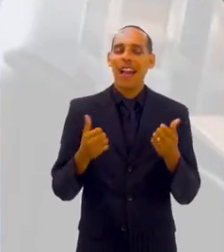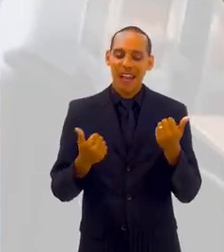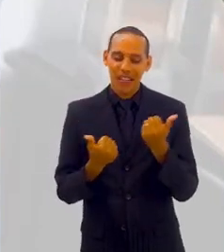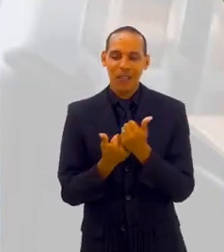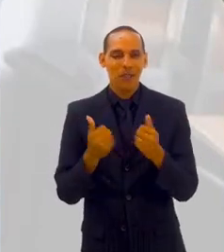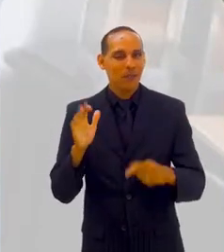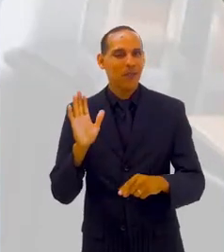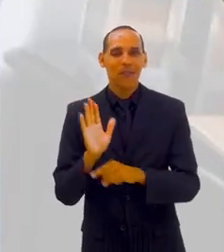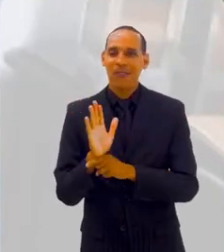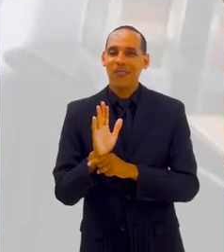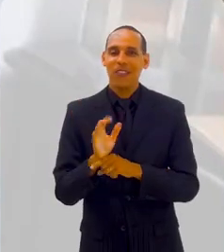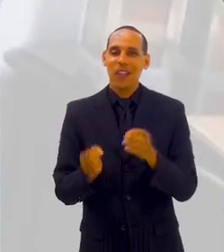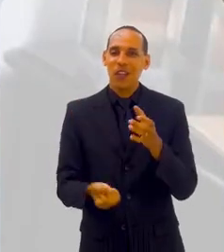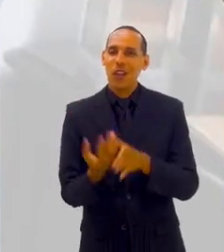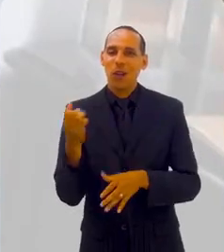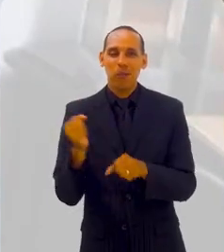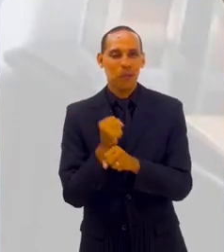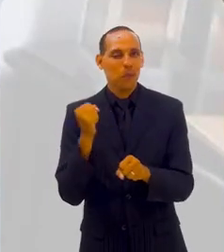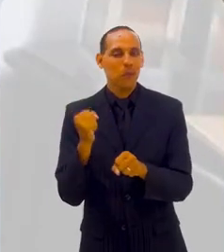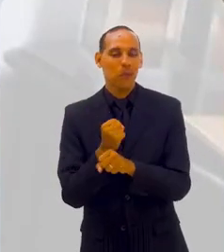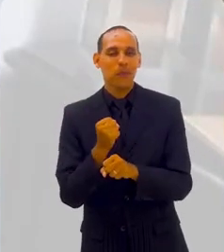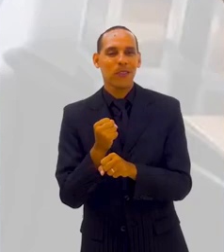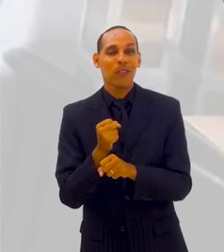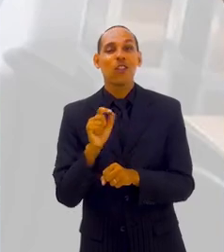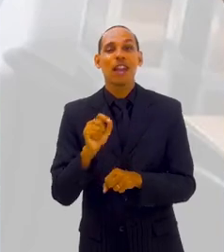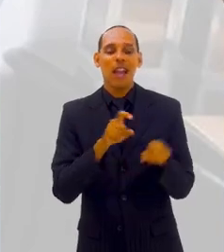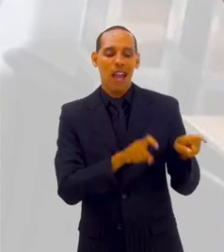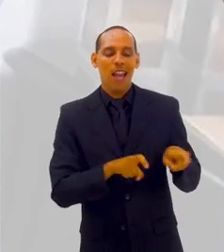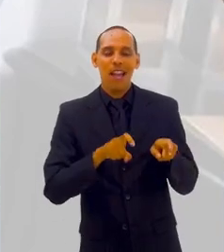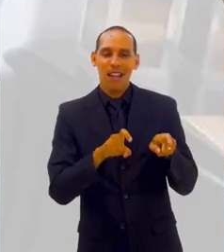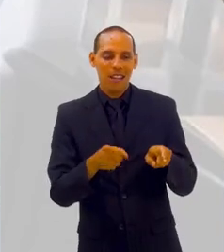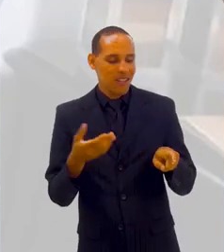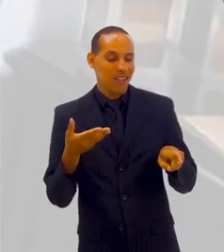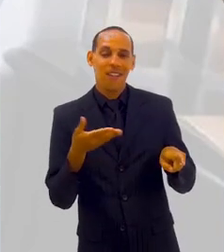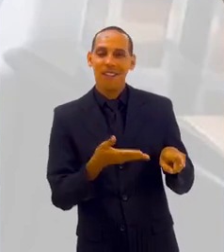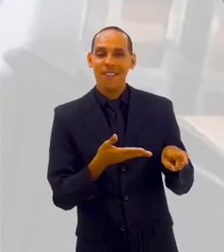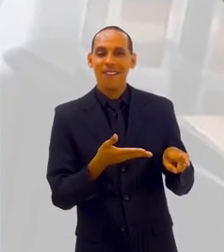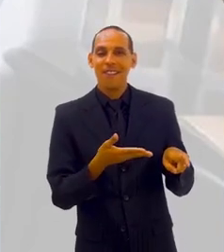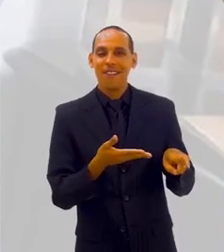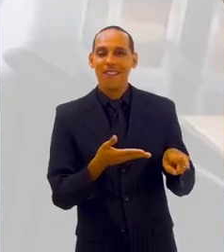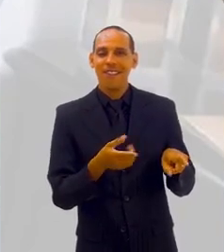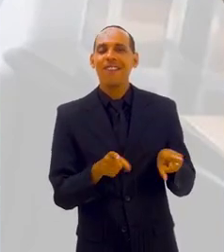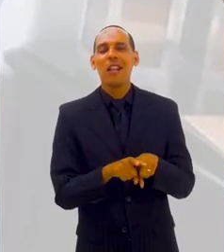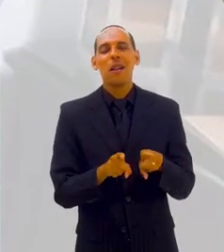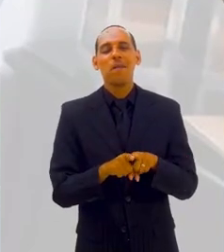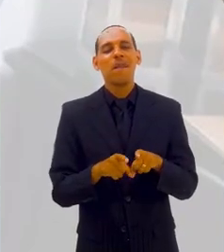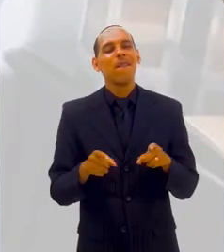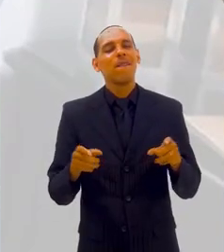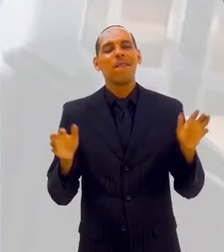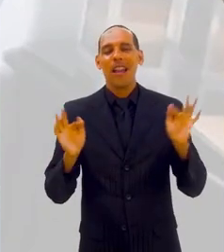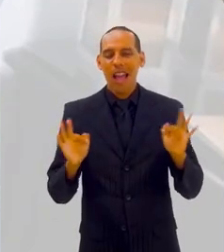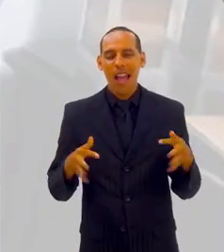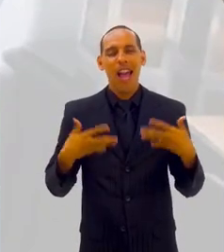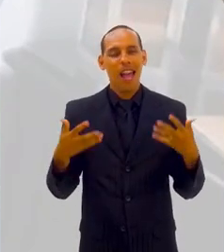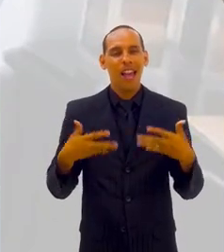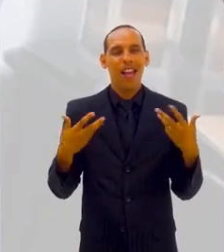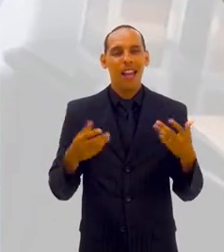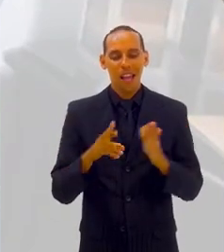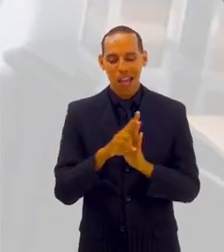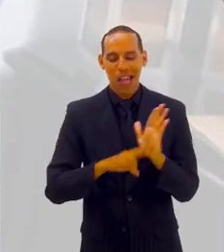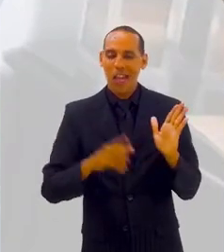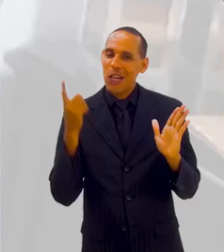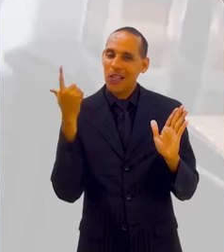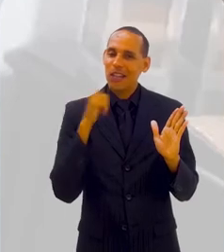nós queremos é ajudar, né, a construir essa agricultura. Eu sou muito contente com os resultados que a